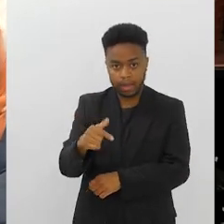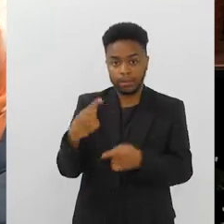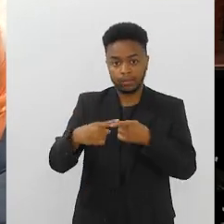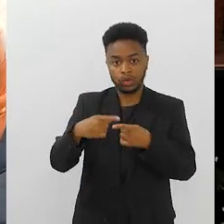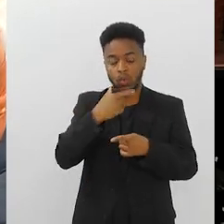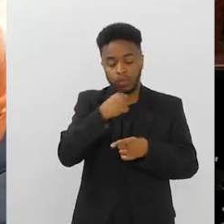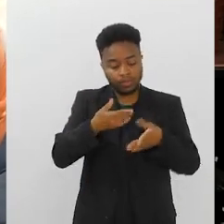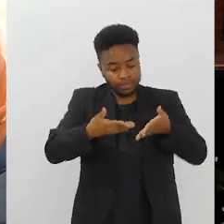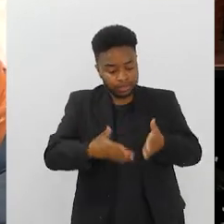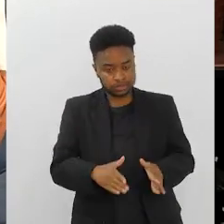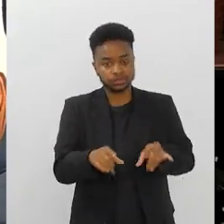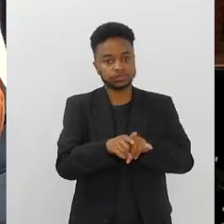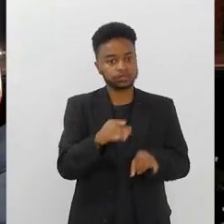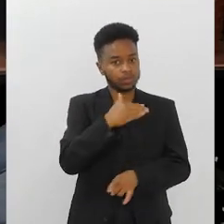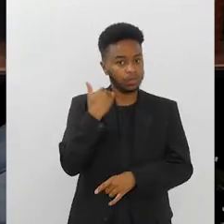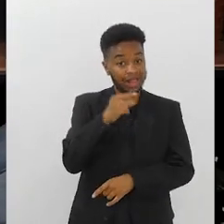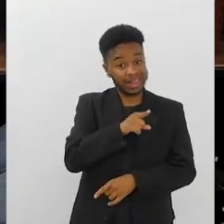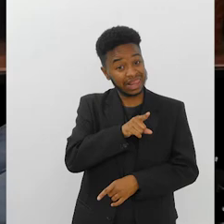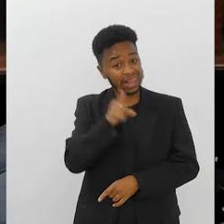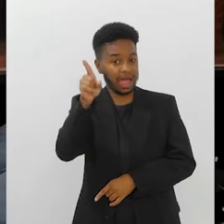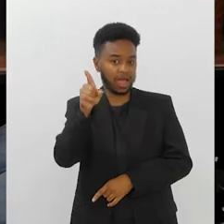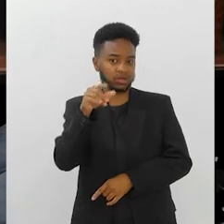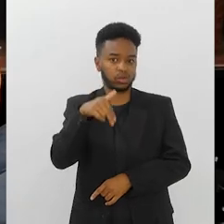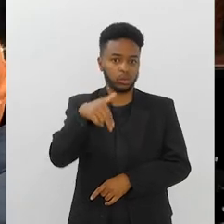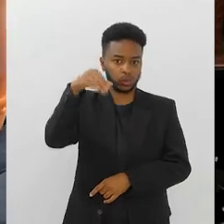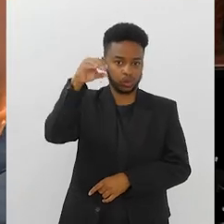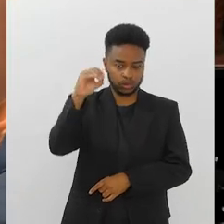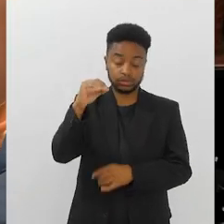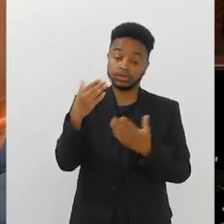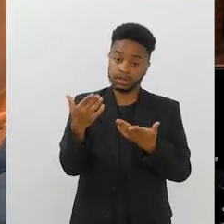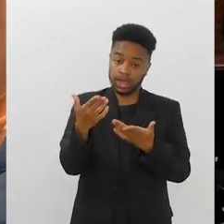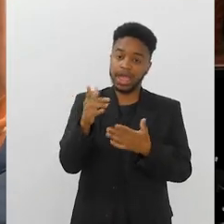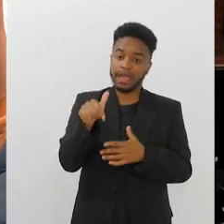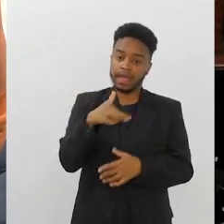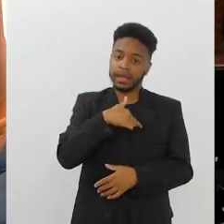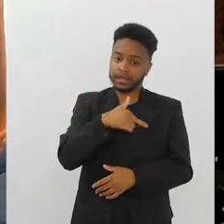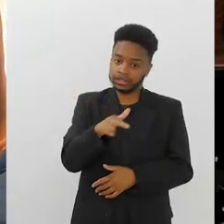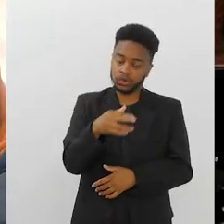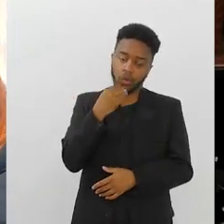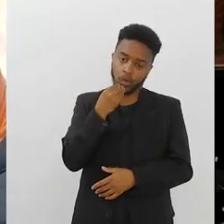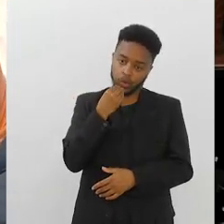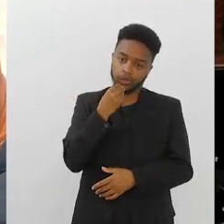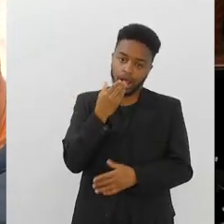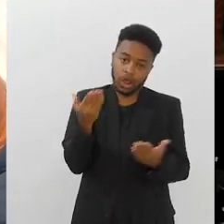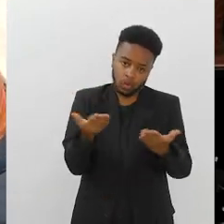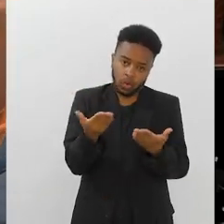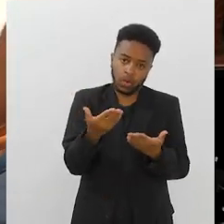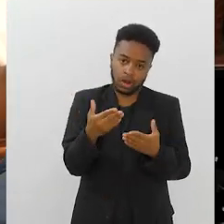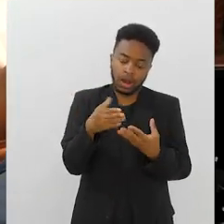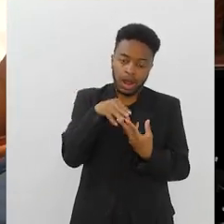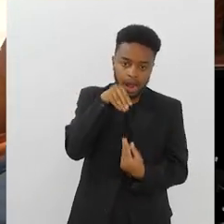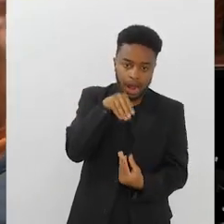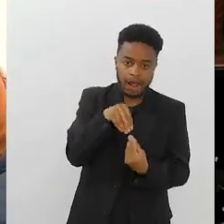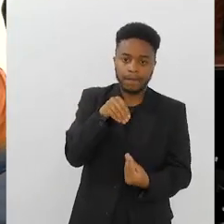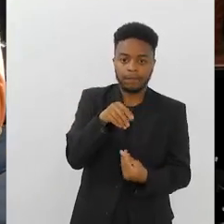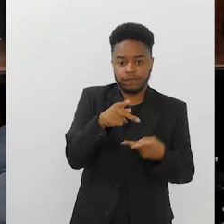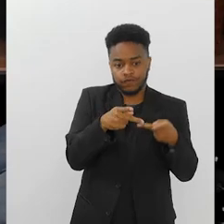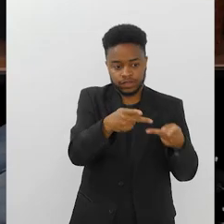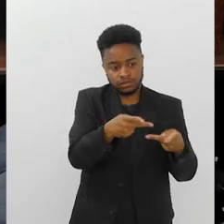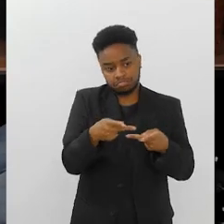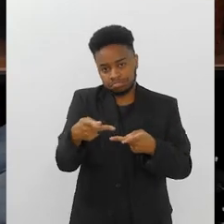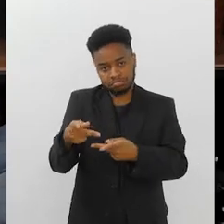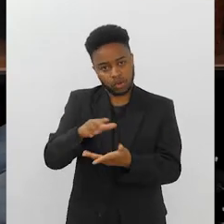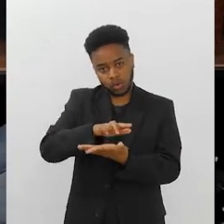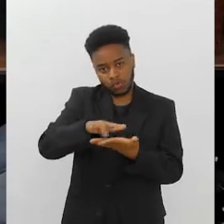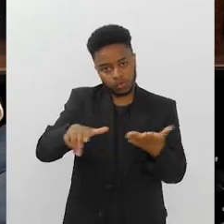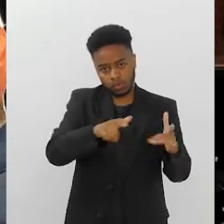morreu lá e ele é da religião de lá por isso é óbvio que agora enquanto entidade não